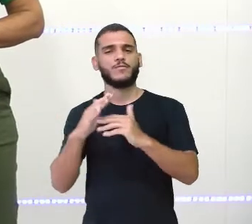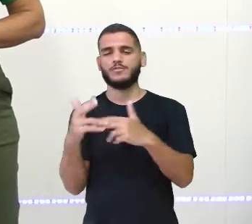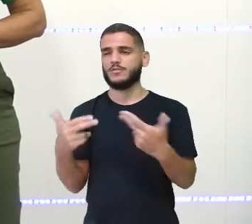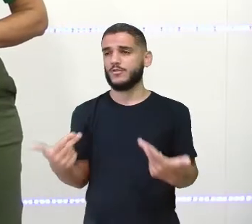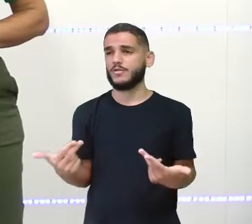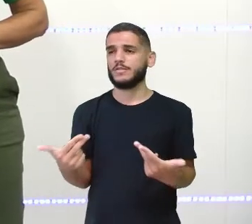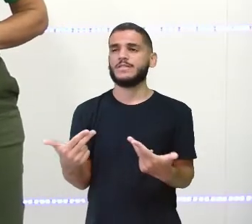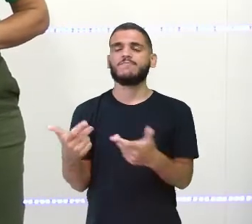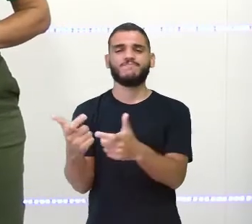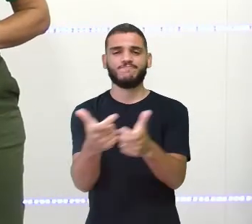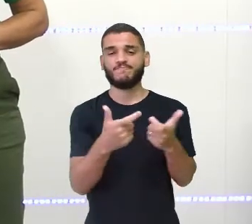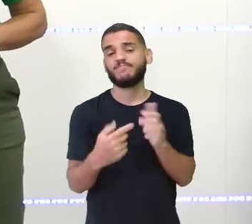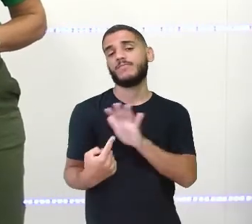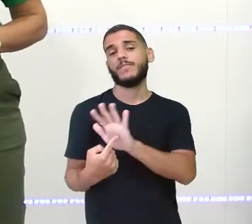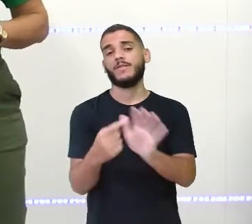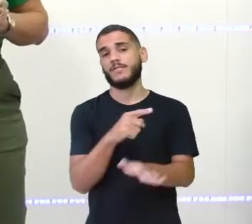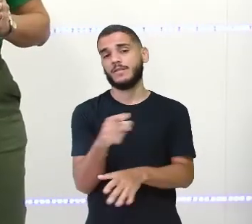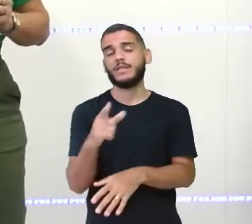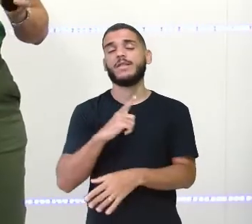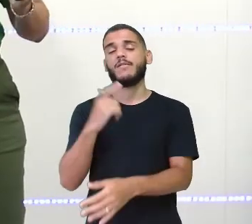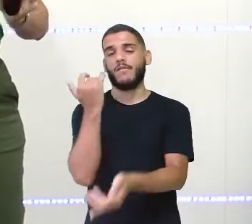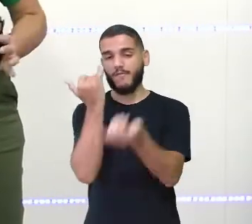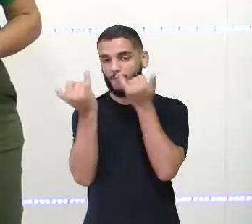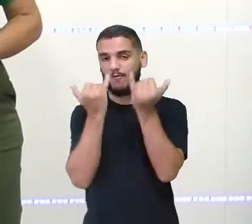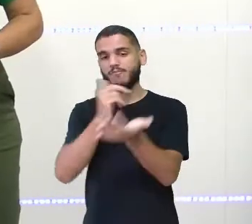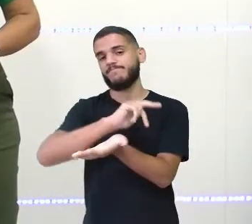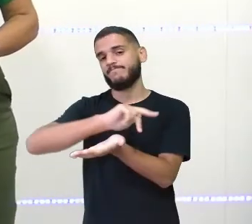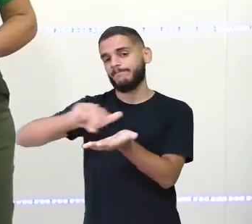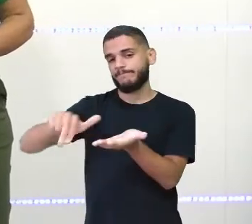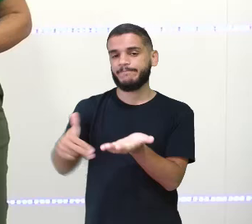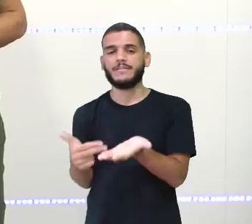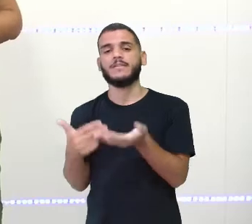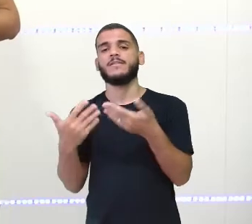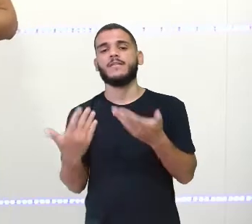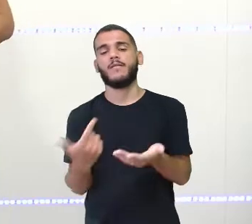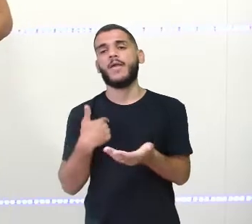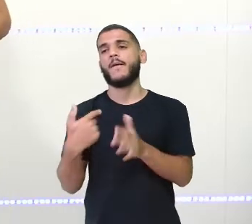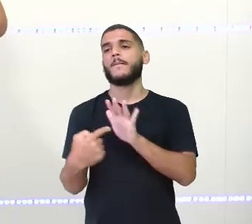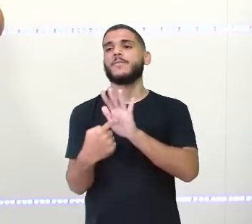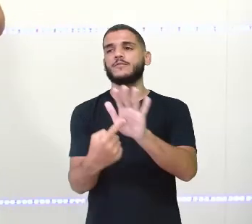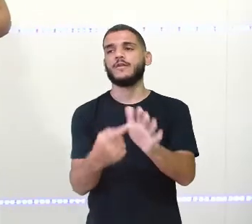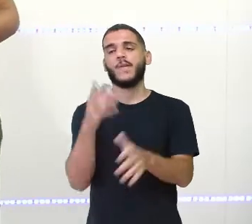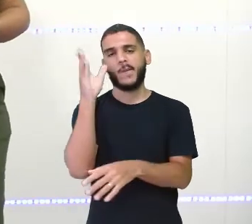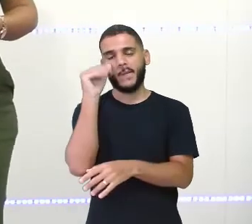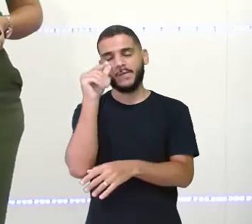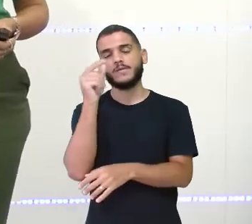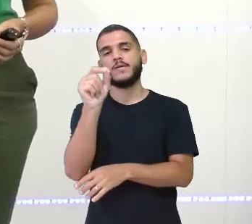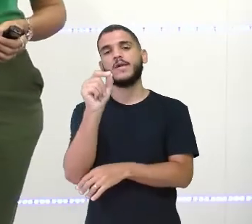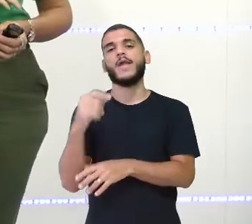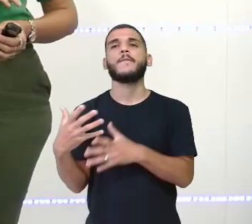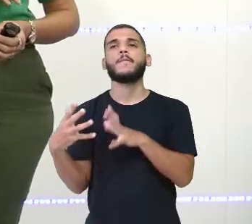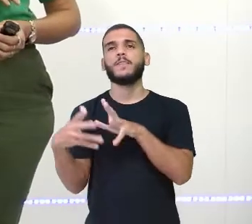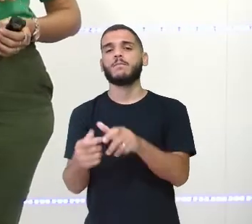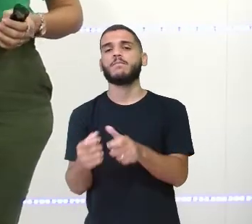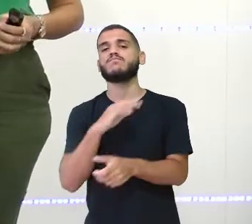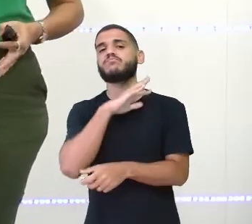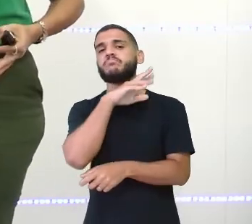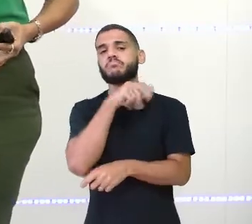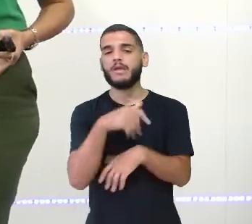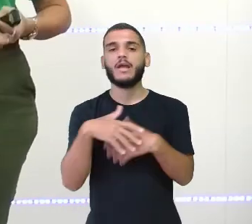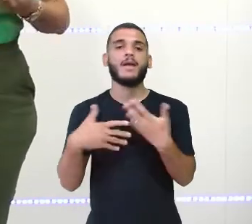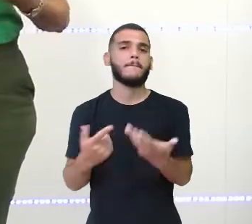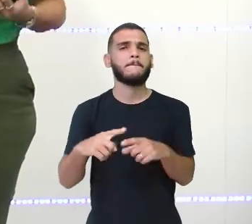todos esses lugares aí podem trazer informações variadas, tá? Eu trouxe aqui curiosidades do mundo animal. Mas